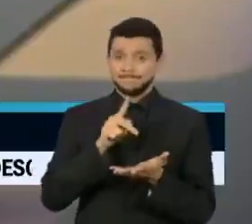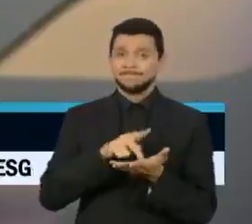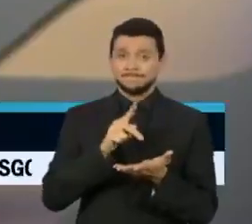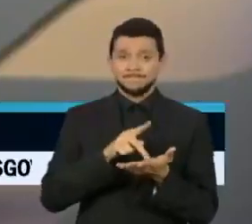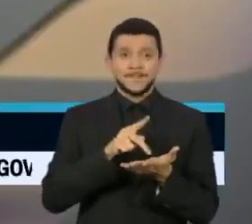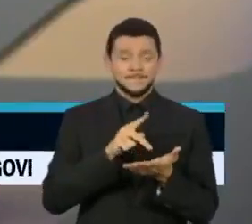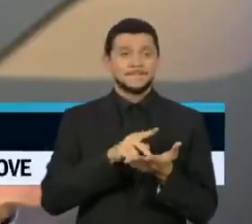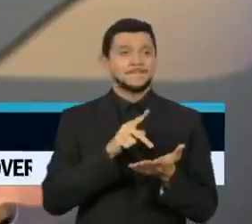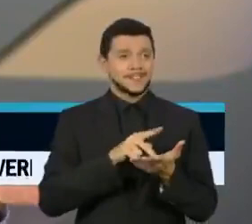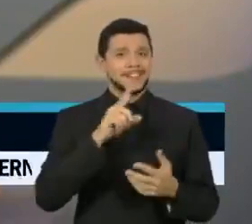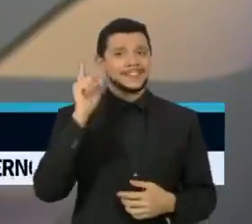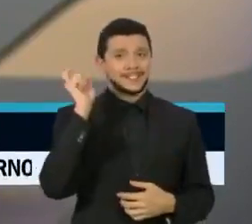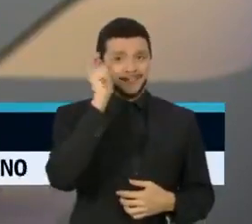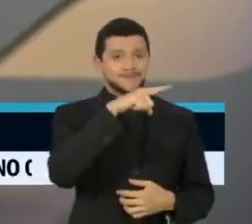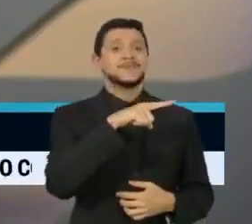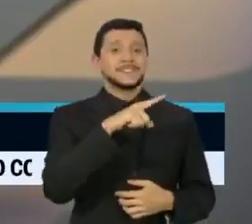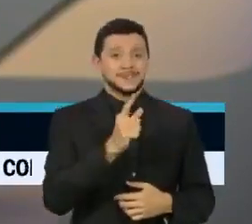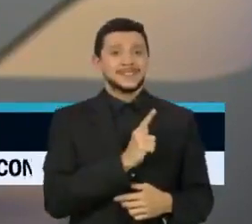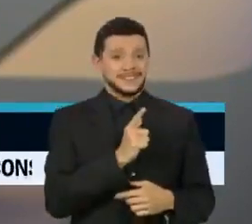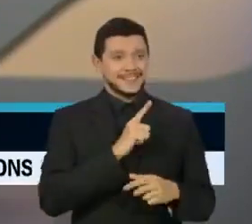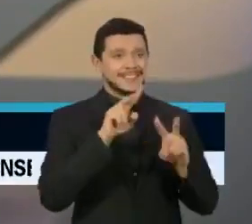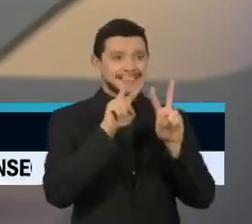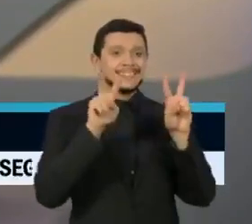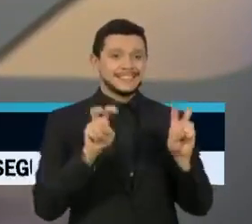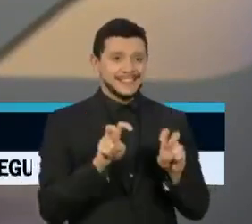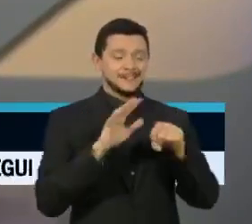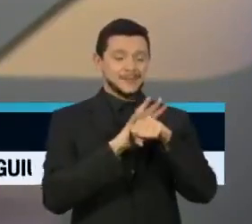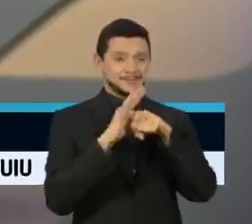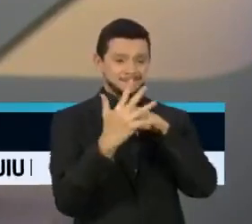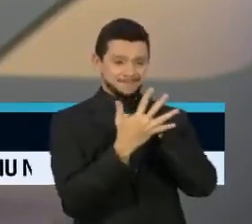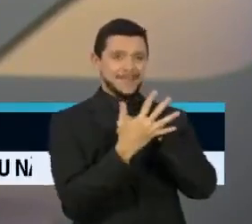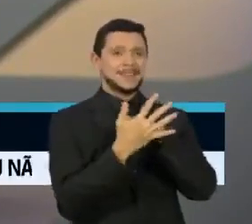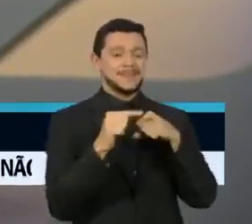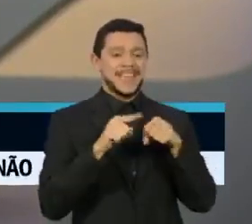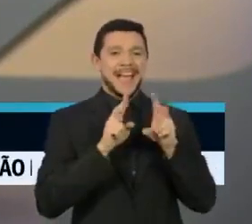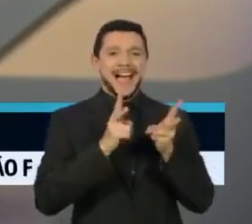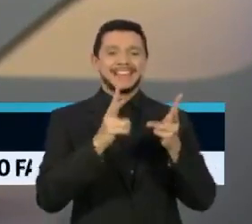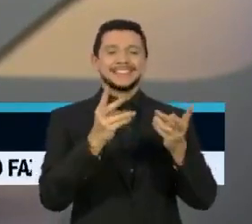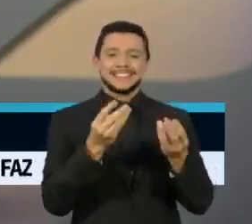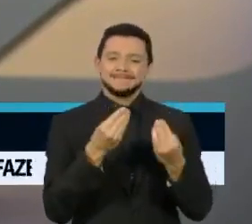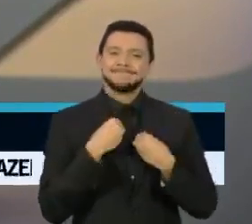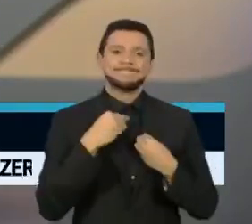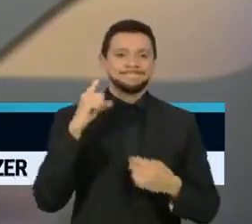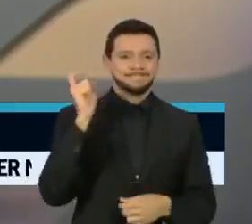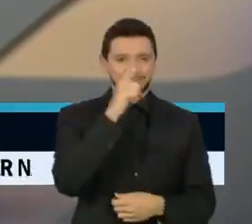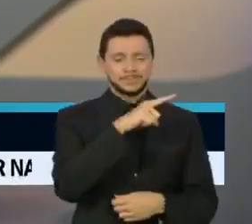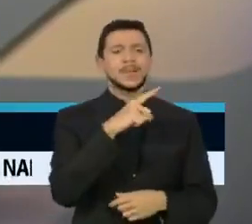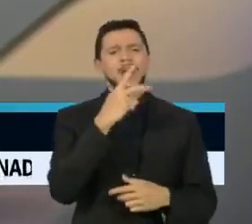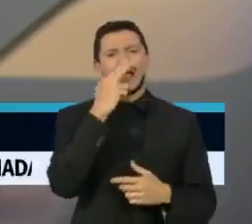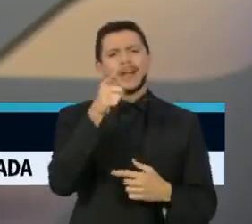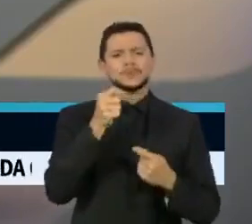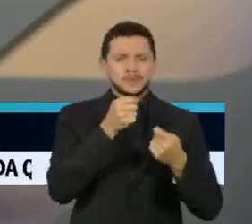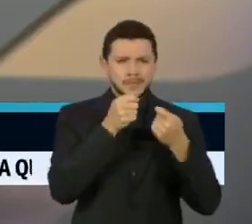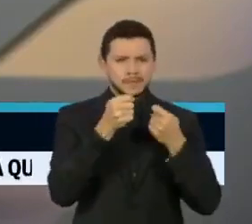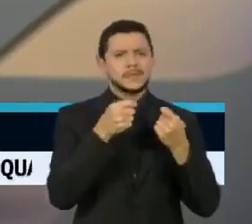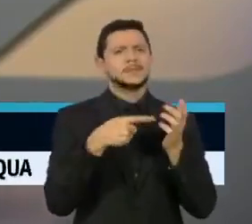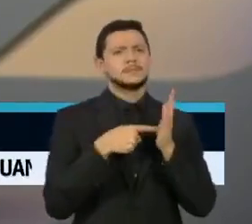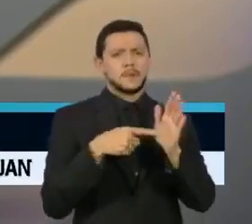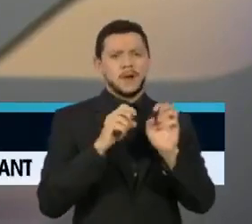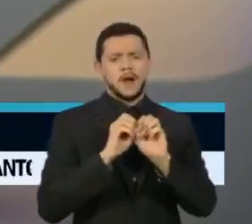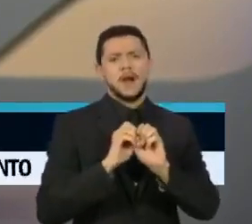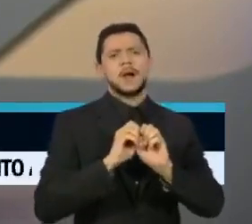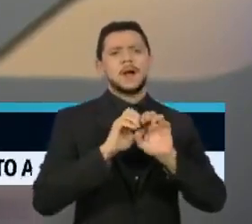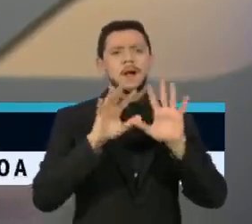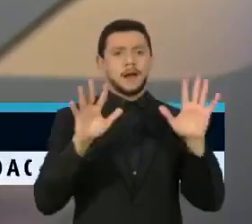e tem a sequela da pandemia e eu acho que a matéria ilustra muito bem Aquele momento